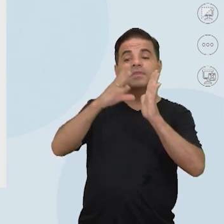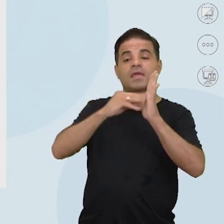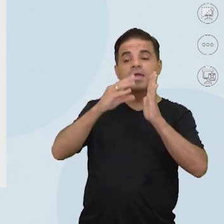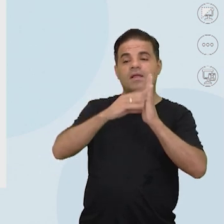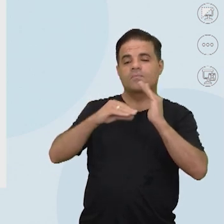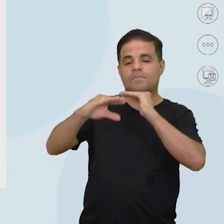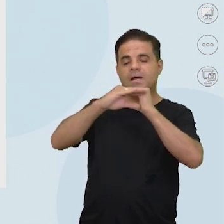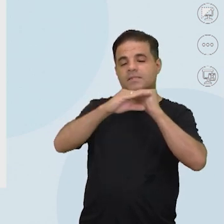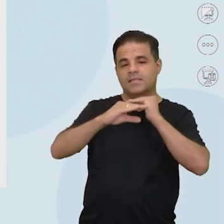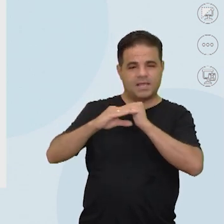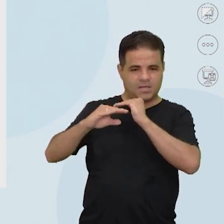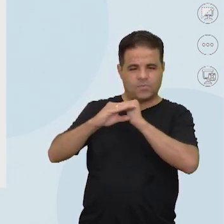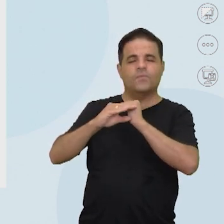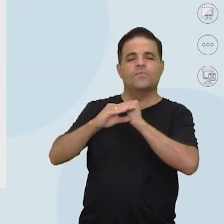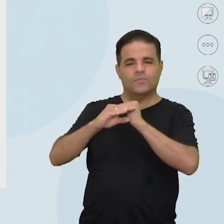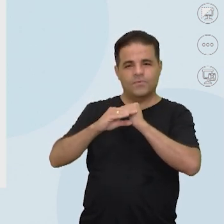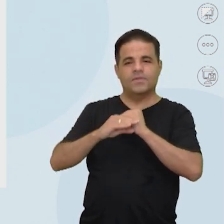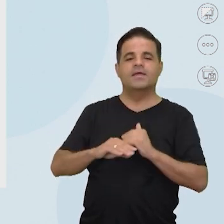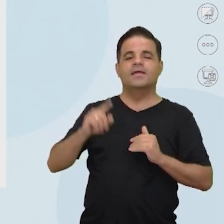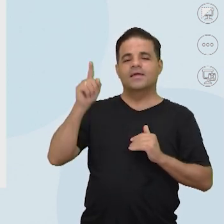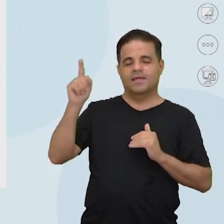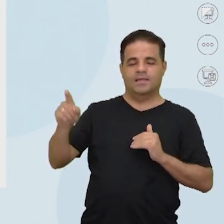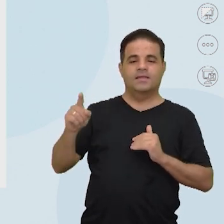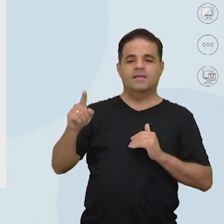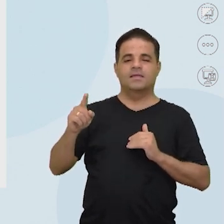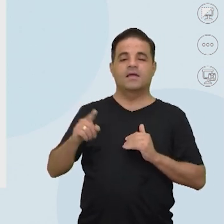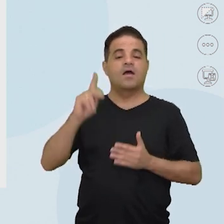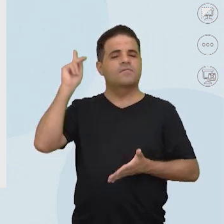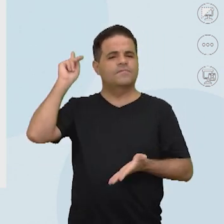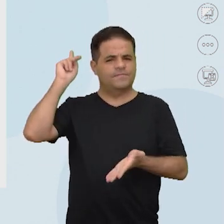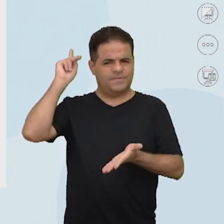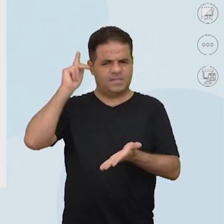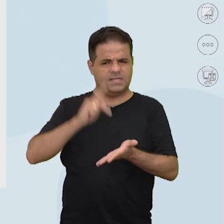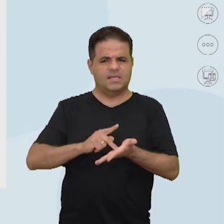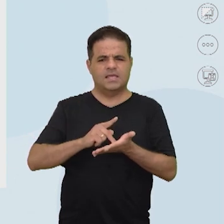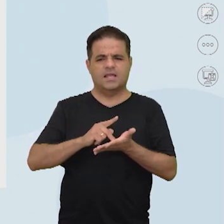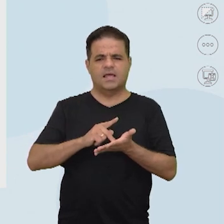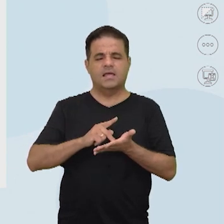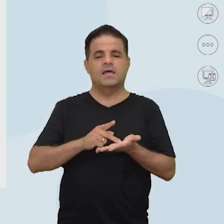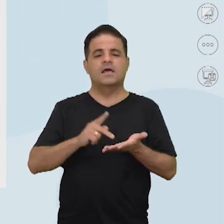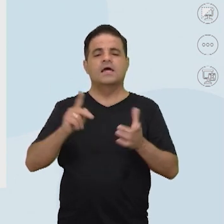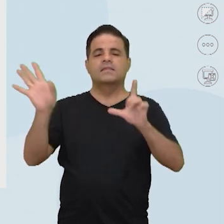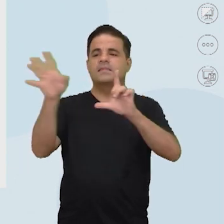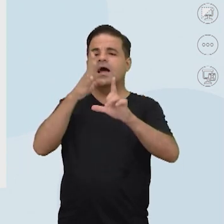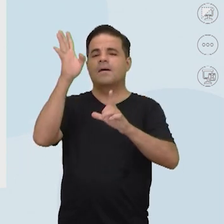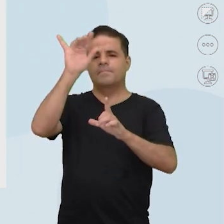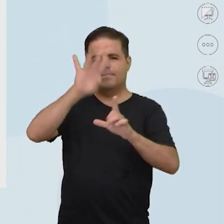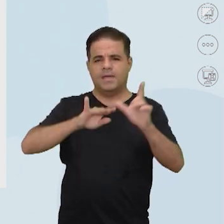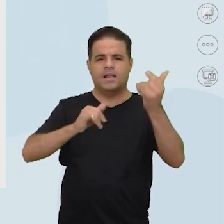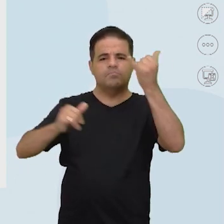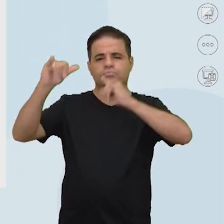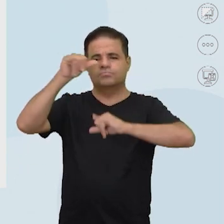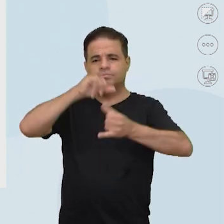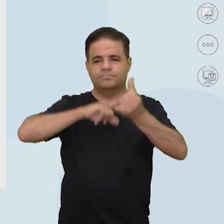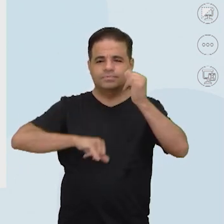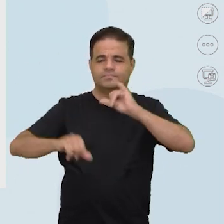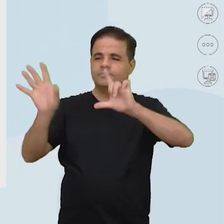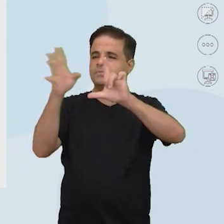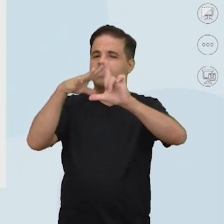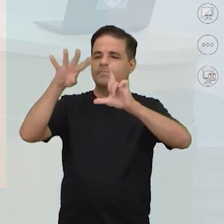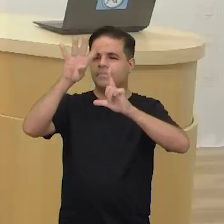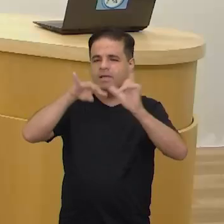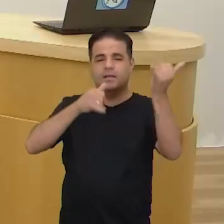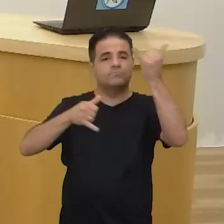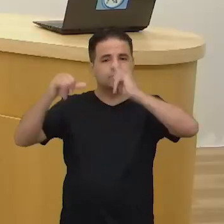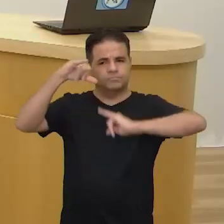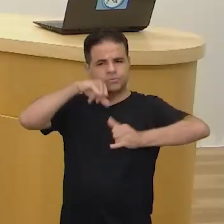né? Pessoal, essa é a verdadeira, chamamos de verdadeira tabela periódica, né? Essa